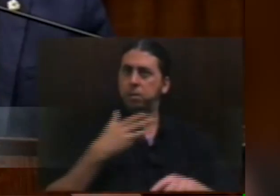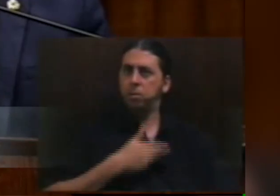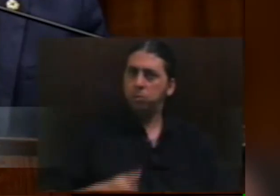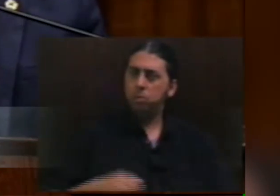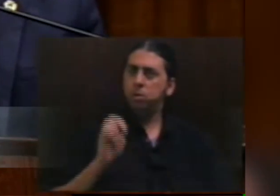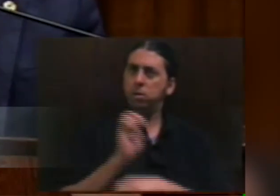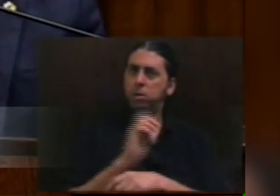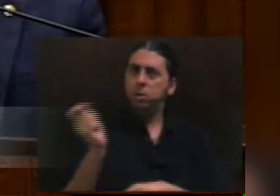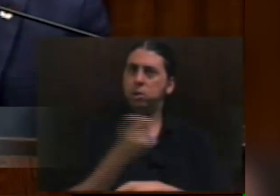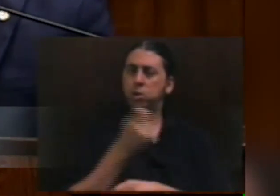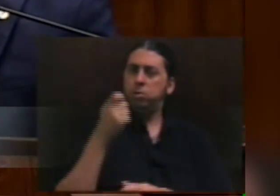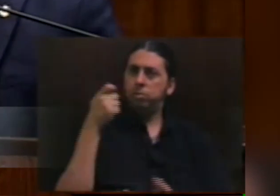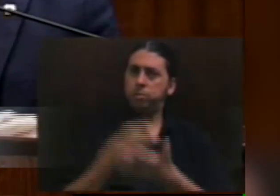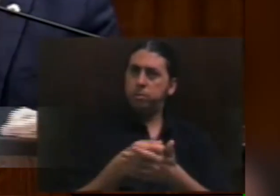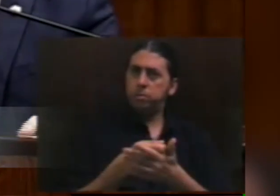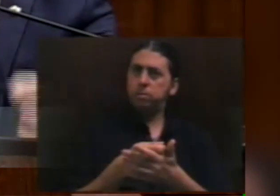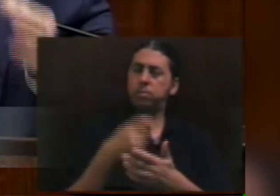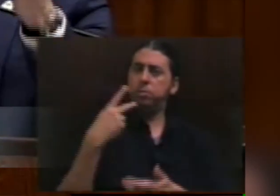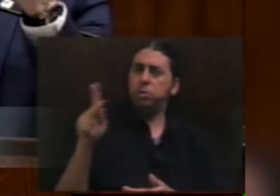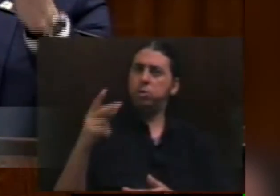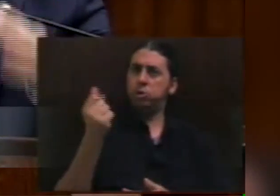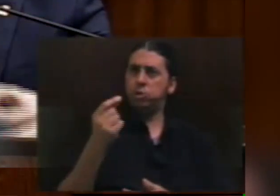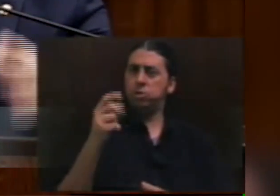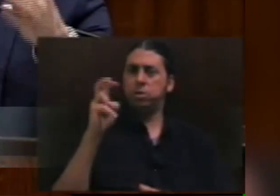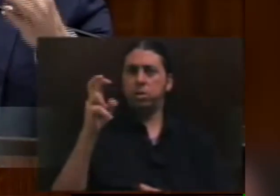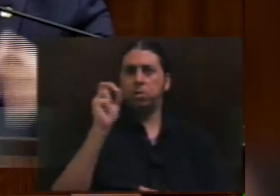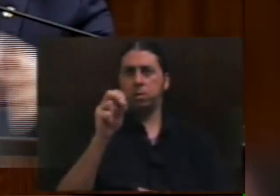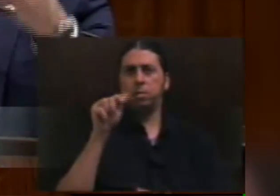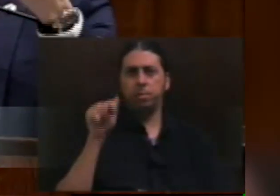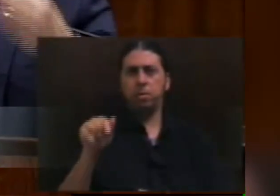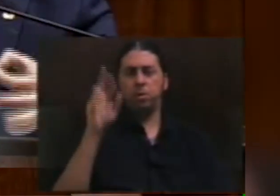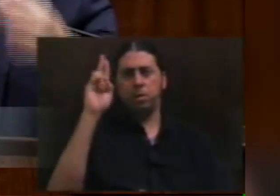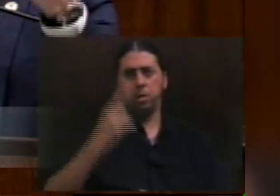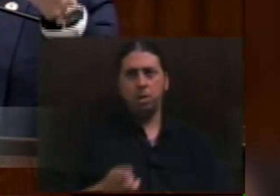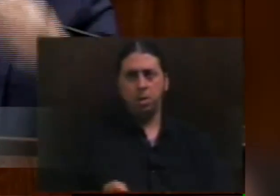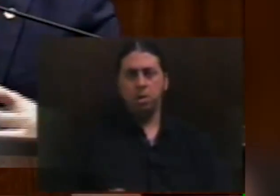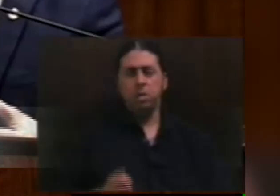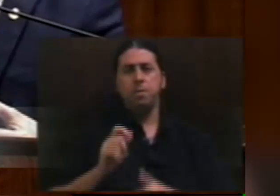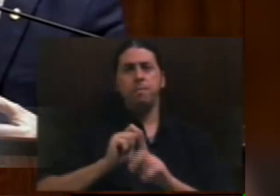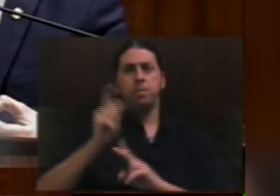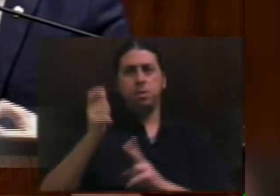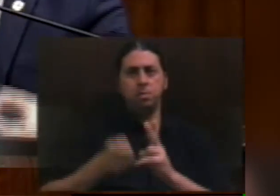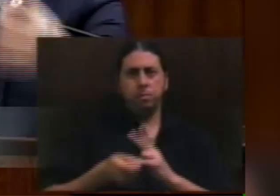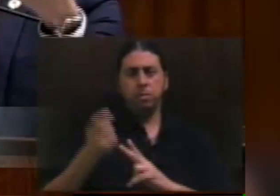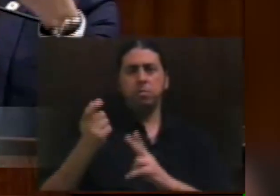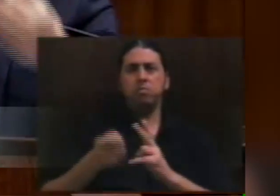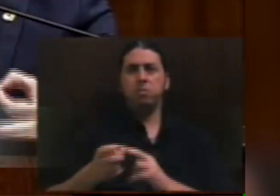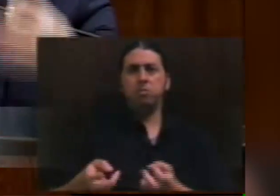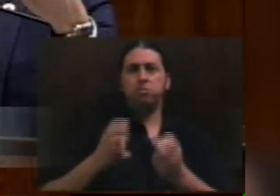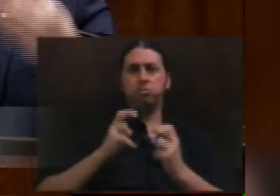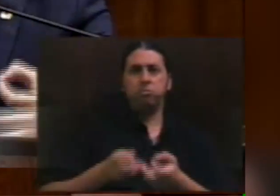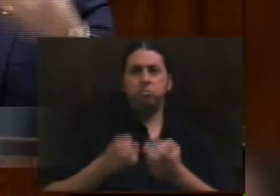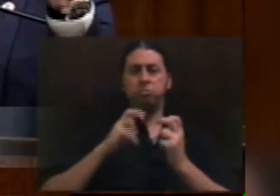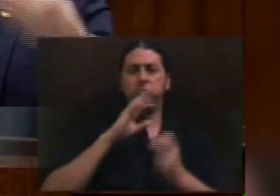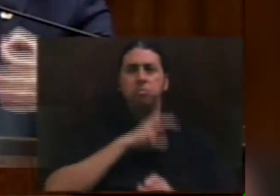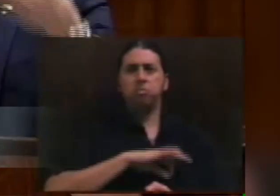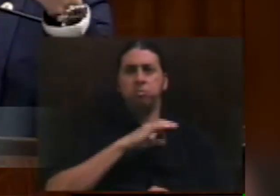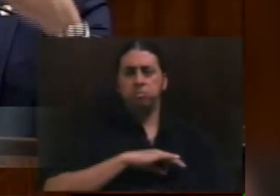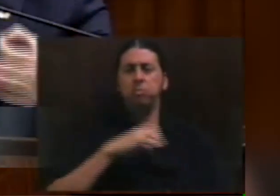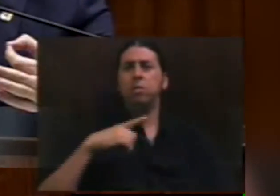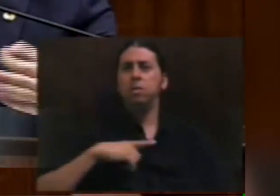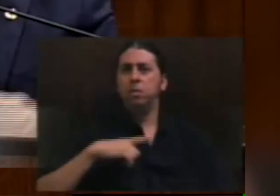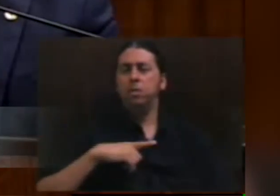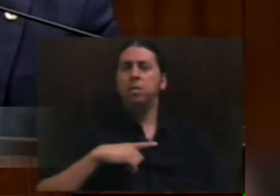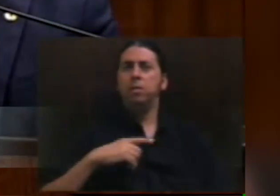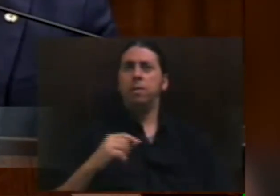Estado pago pelo seu dinheiro com um salário de 50 mil reais por mês, 50 mil reais